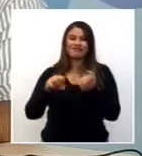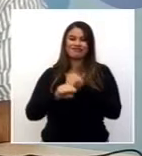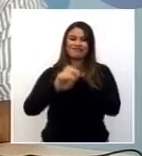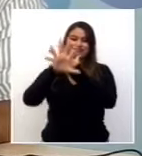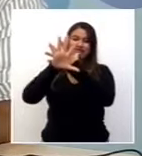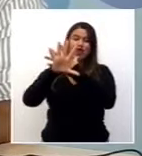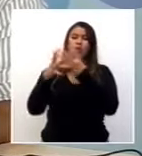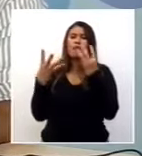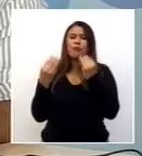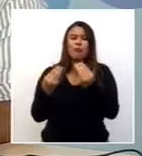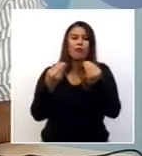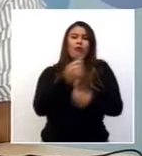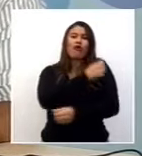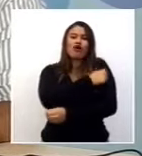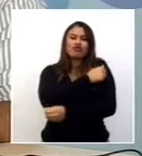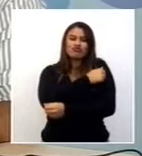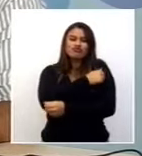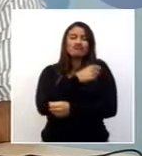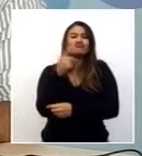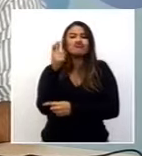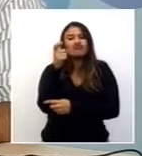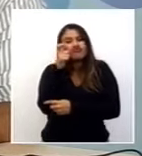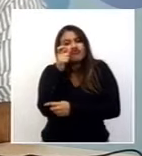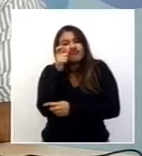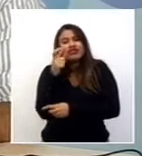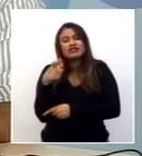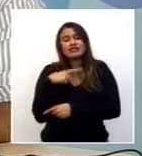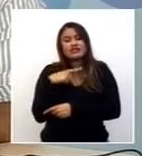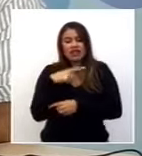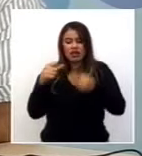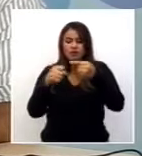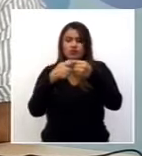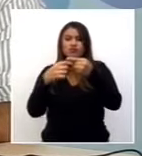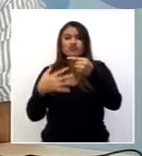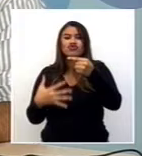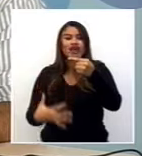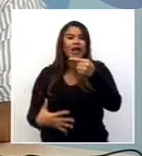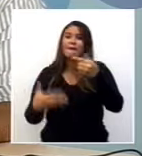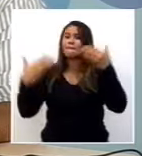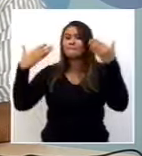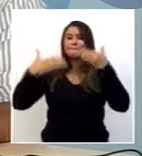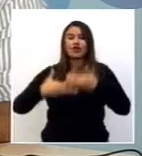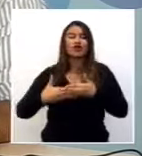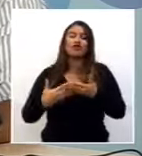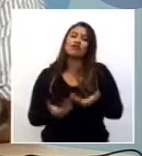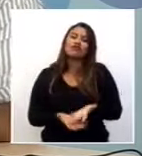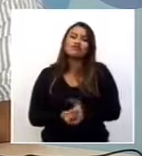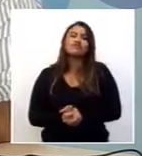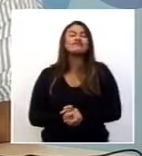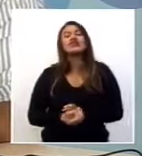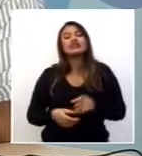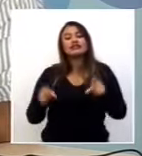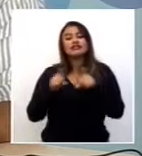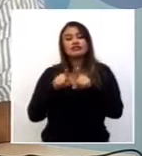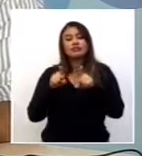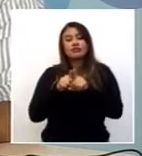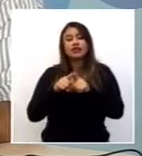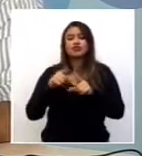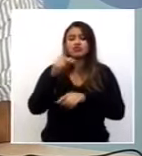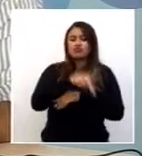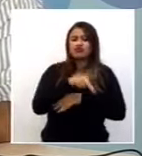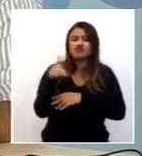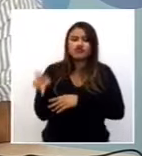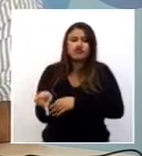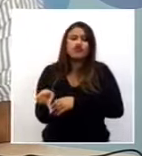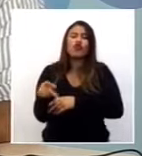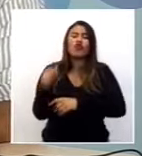gente percebe nas interações no chat, as dúvidas dos alunos, muitos professores acessando junto com